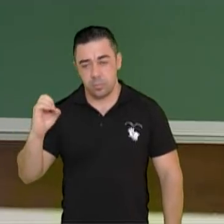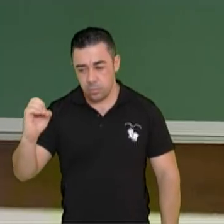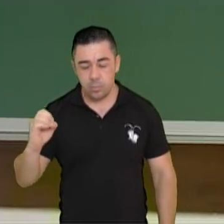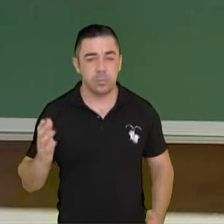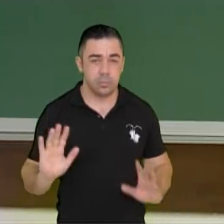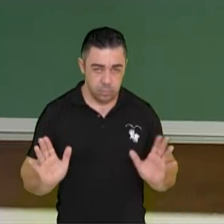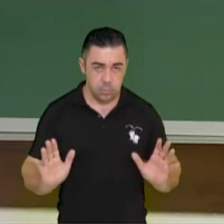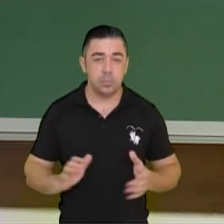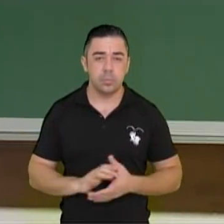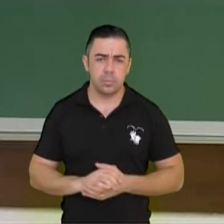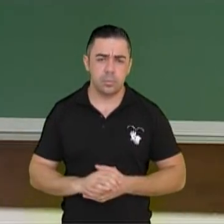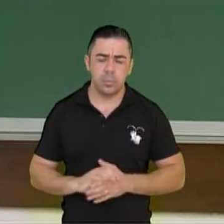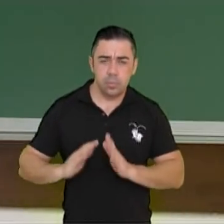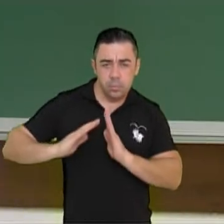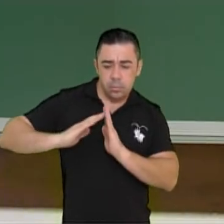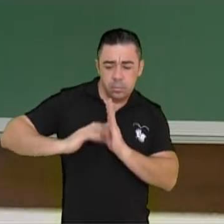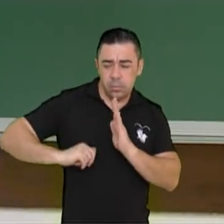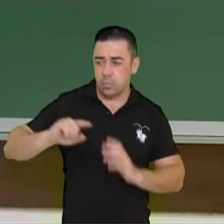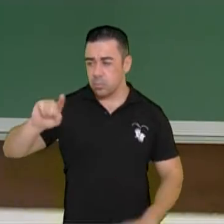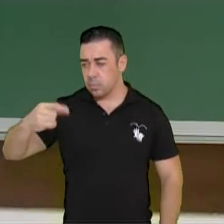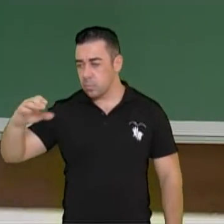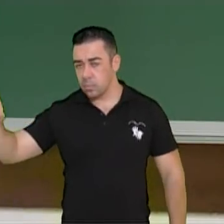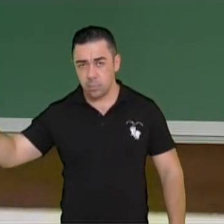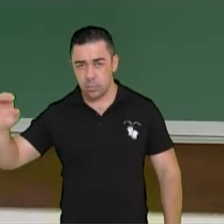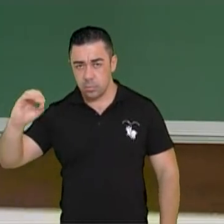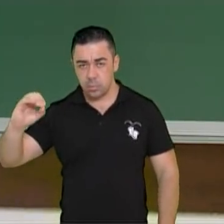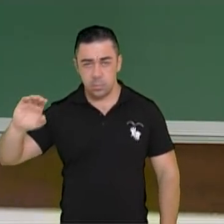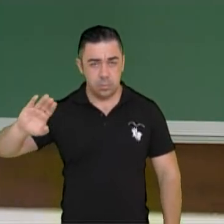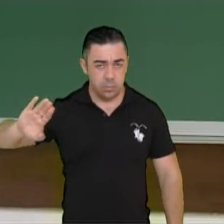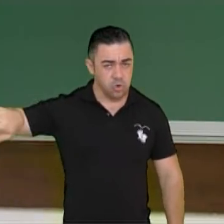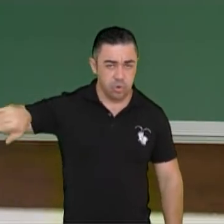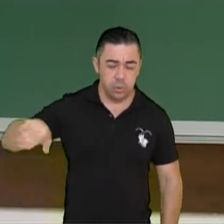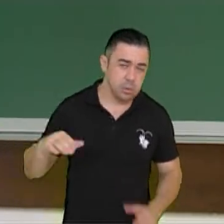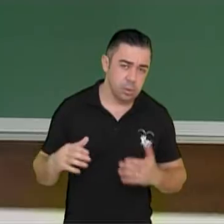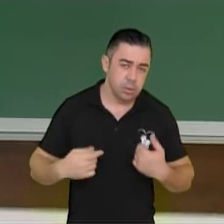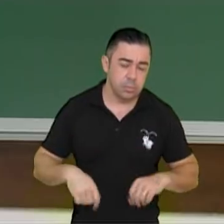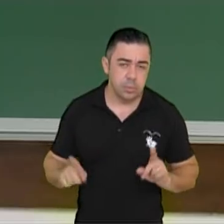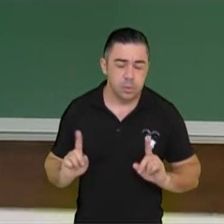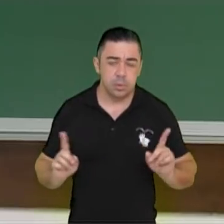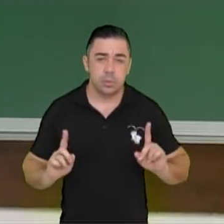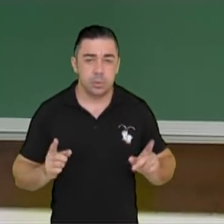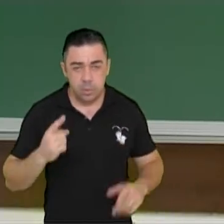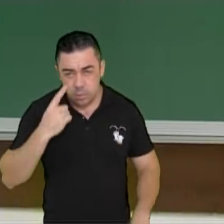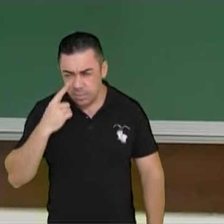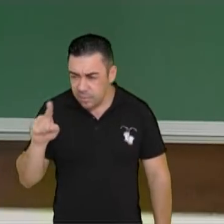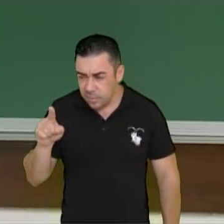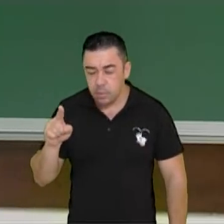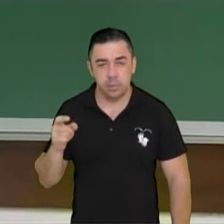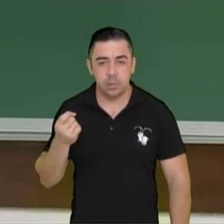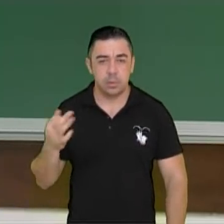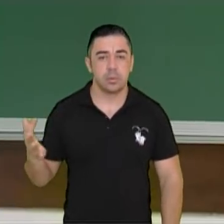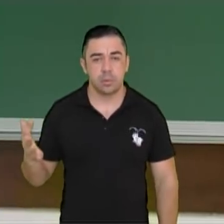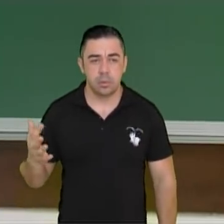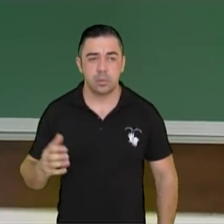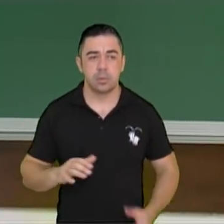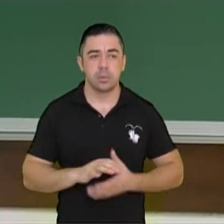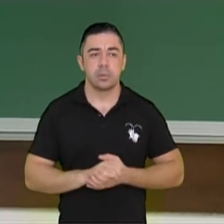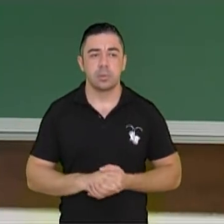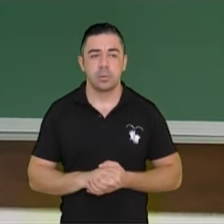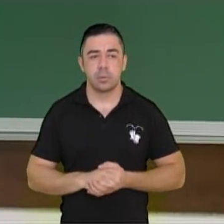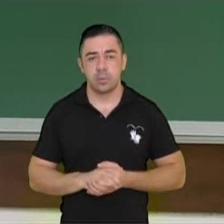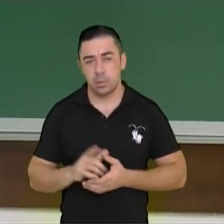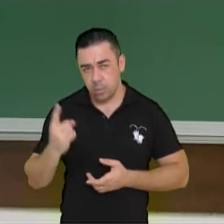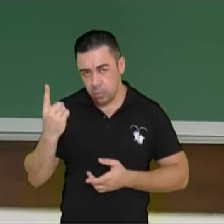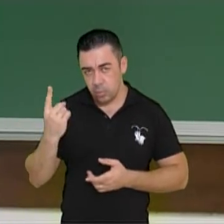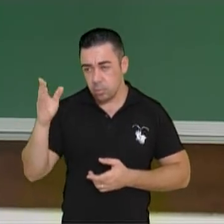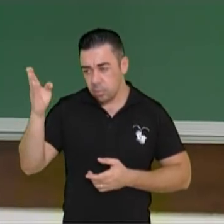com o 0. Por que a gente completou? Só para segurar a vírgula. Mas agora a gente olha, quantos zeros estão sobrando ali, ó?